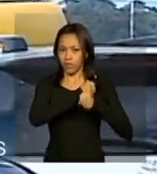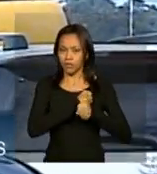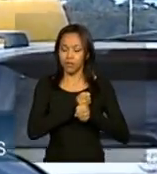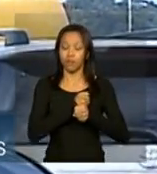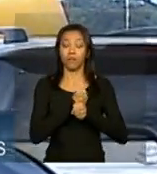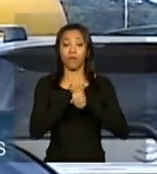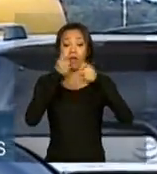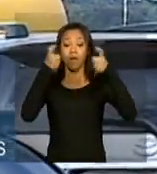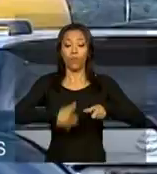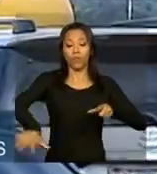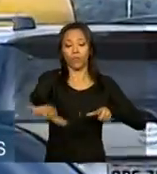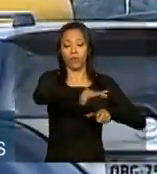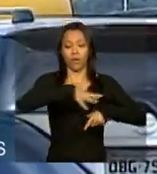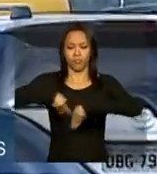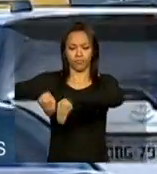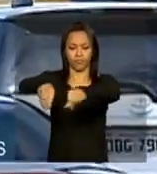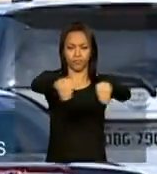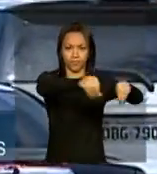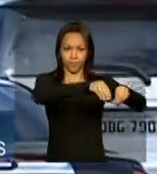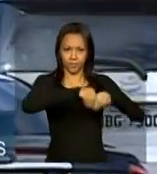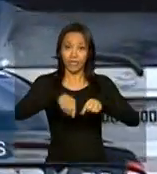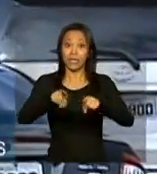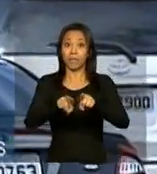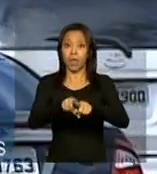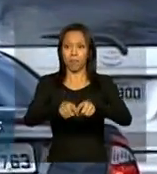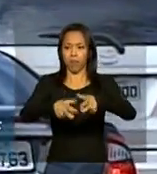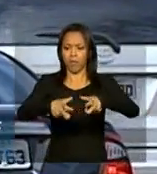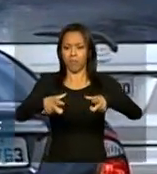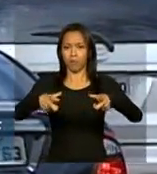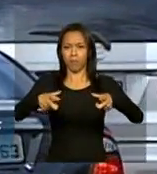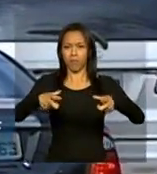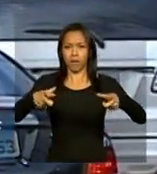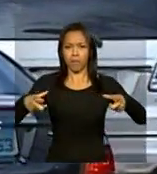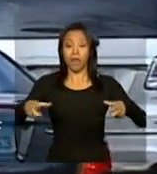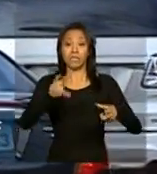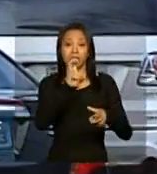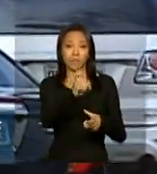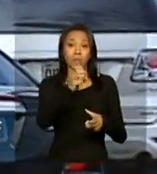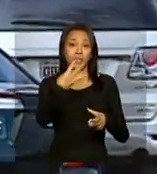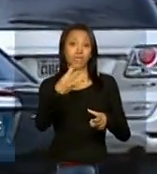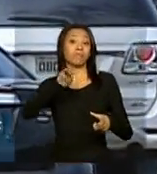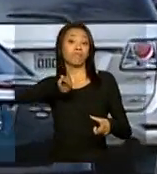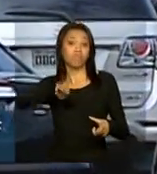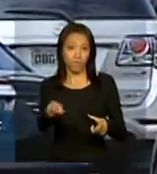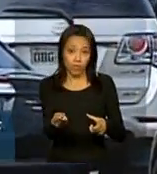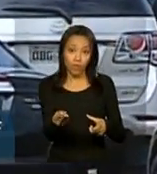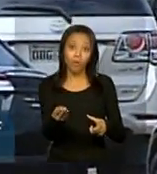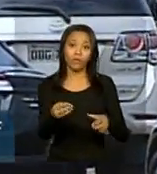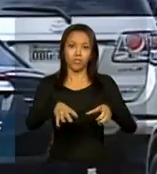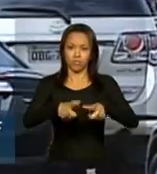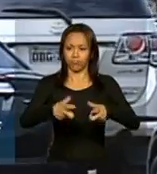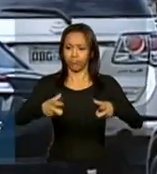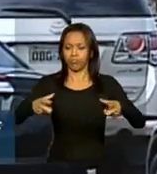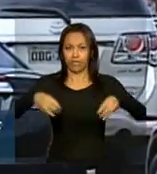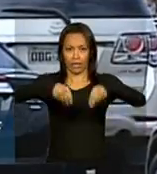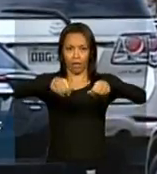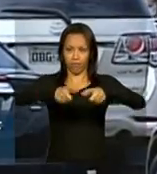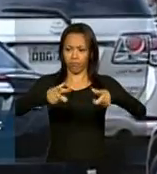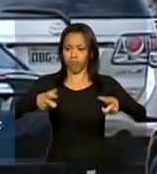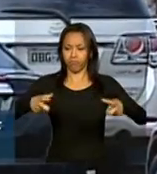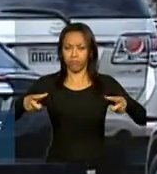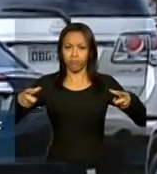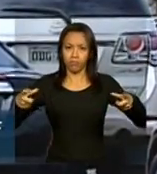a área plantada com grãos também aumentou passou aí de 53 milhões de hectares